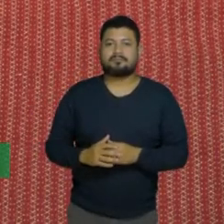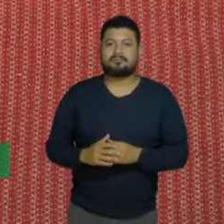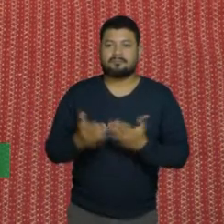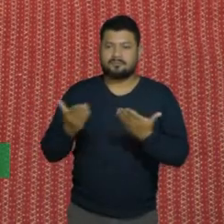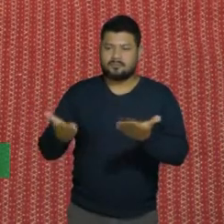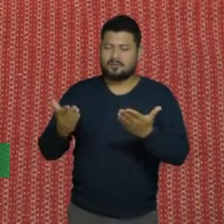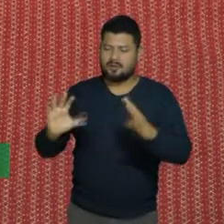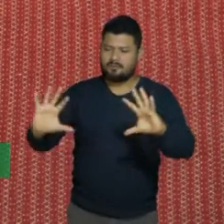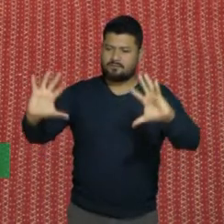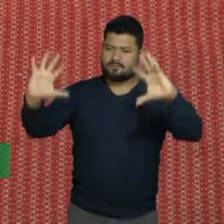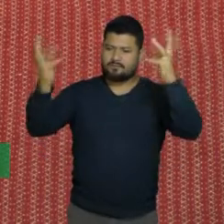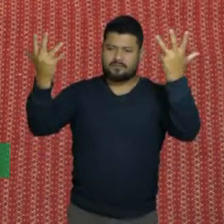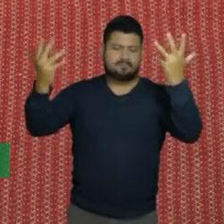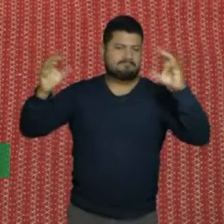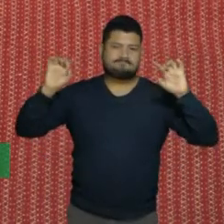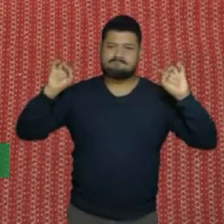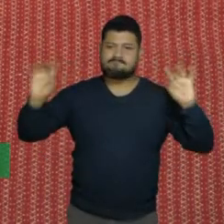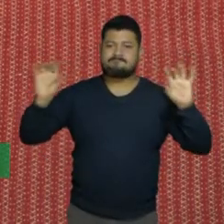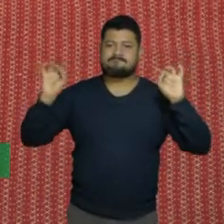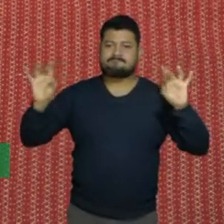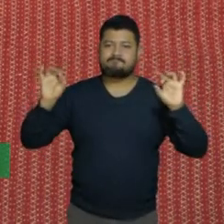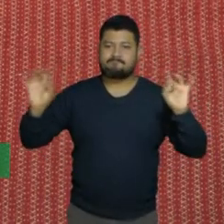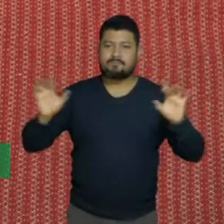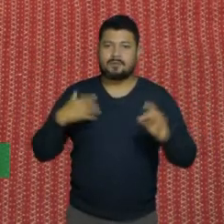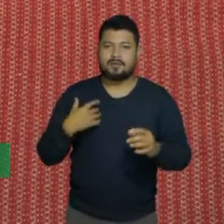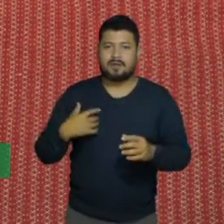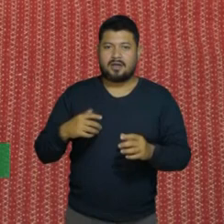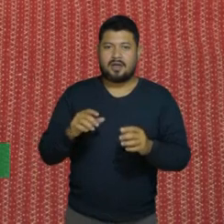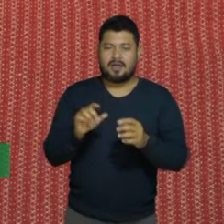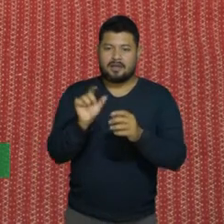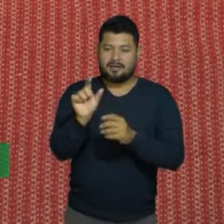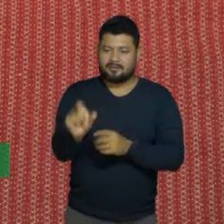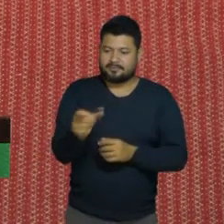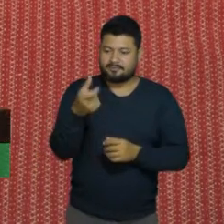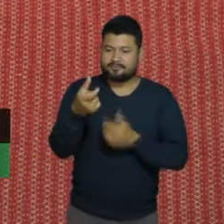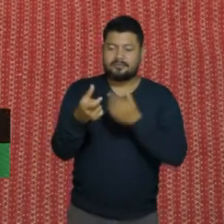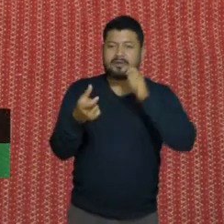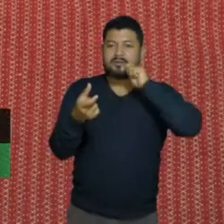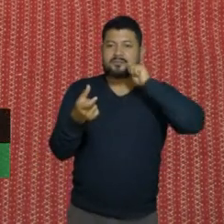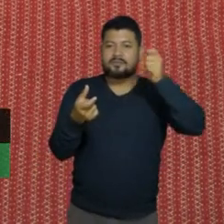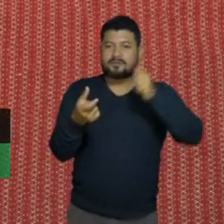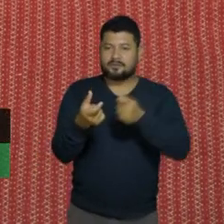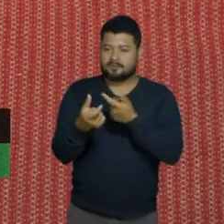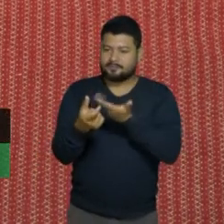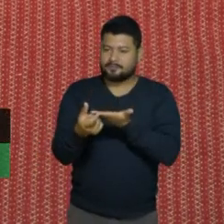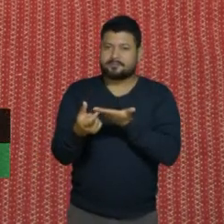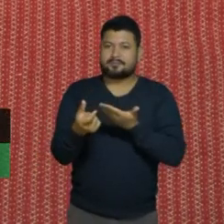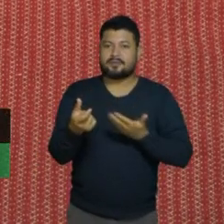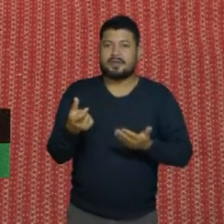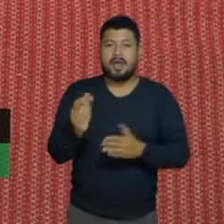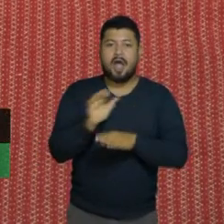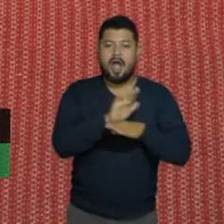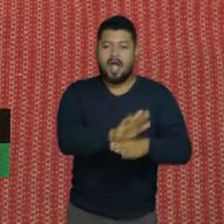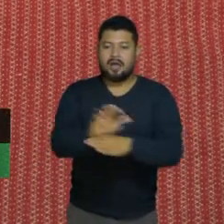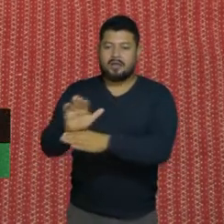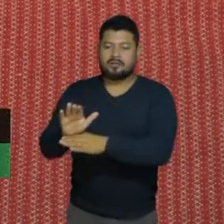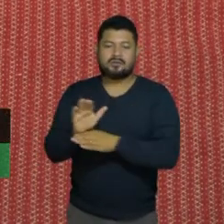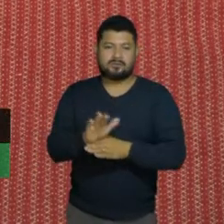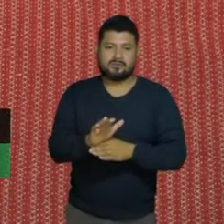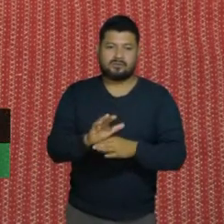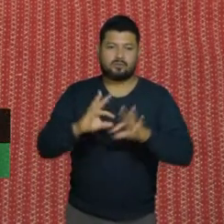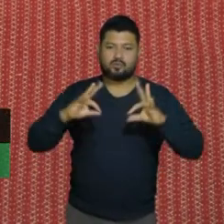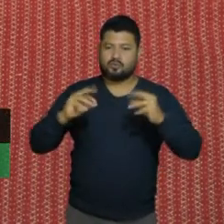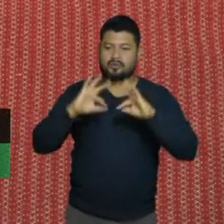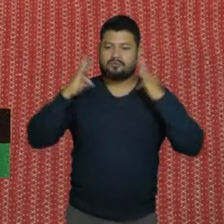extraordinária, presidente, dessa semente que congrega, agrega famílias ao entorno de uma sapecada,